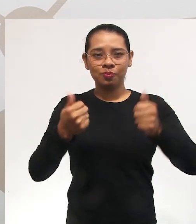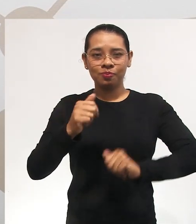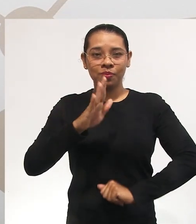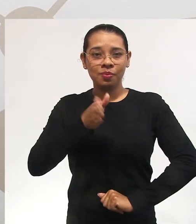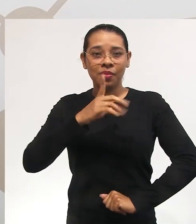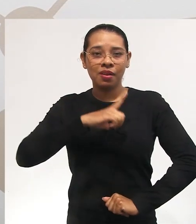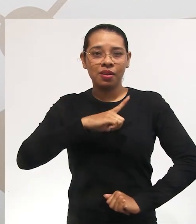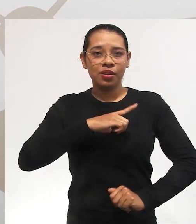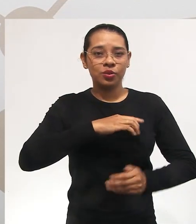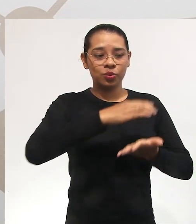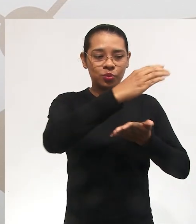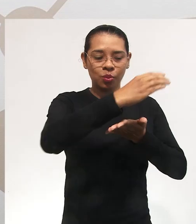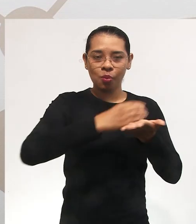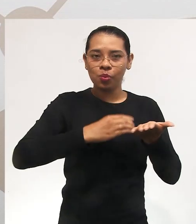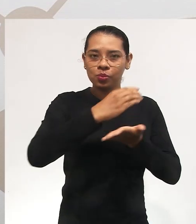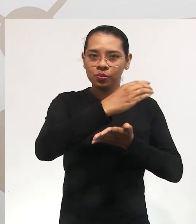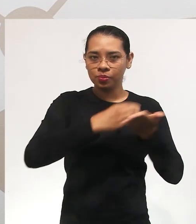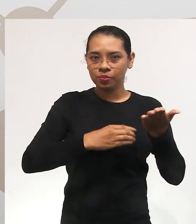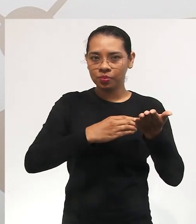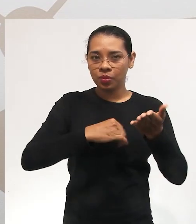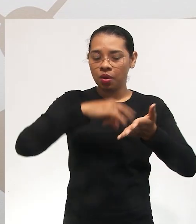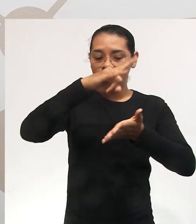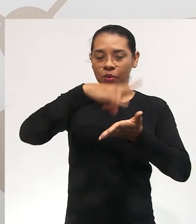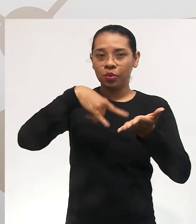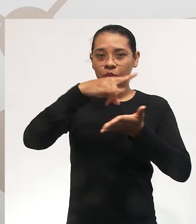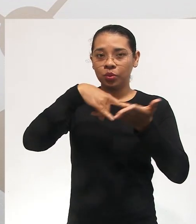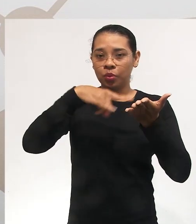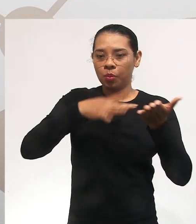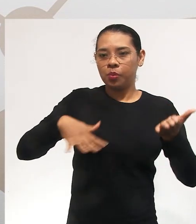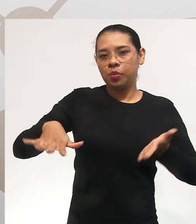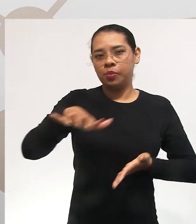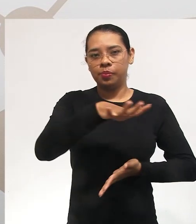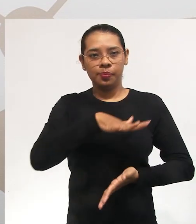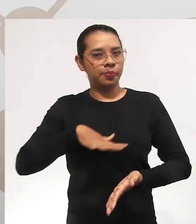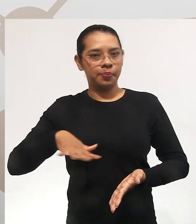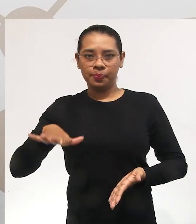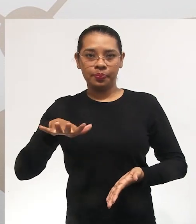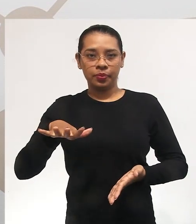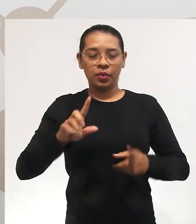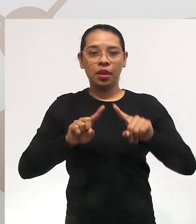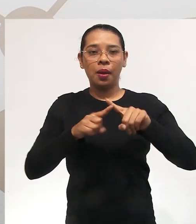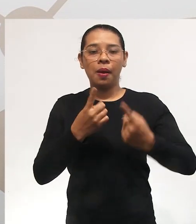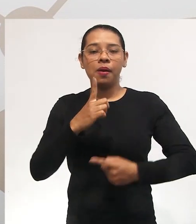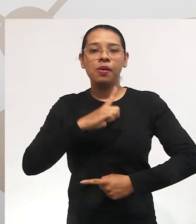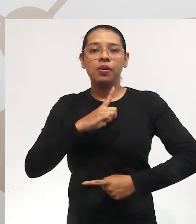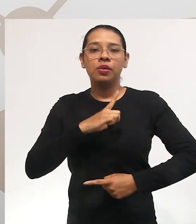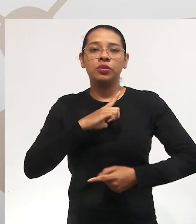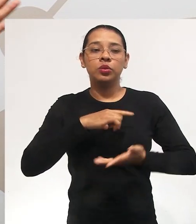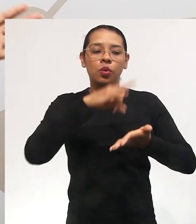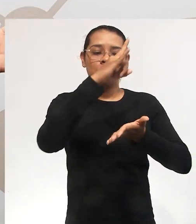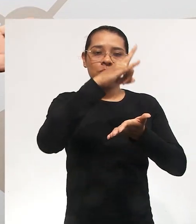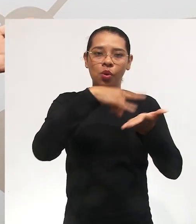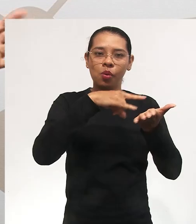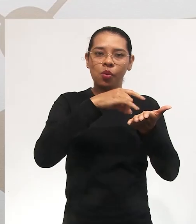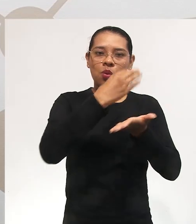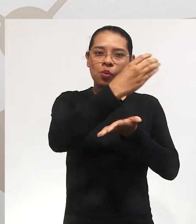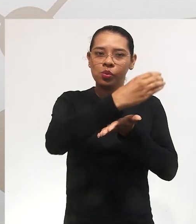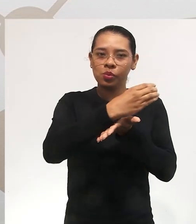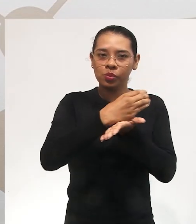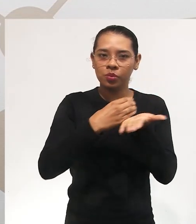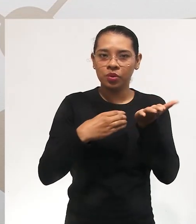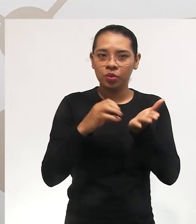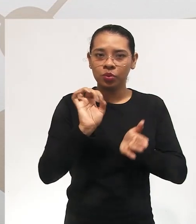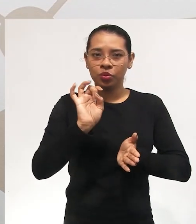o seu currículo, mas ele não era um currículo nacional, ele era um currículo que tinha a ver com as identidades e